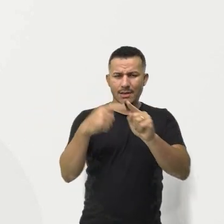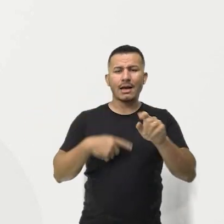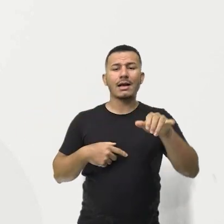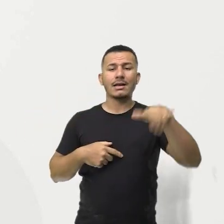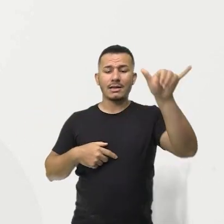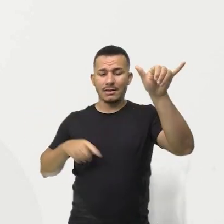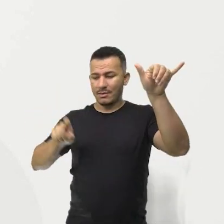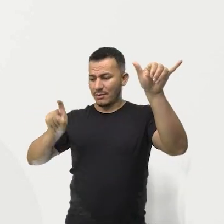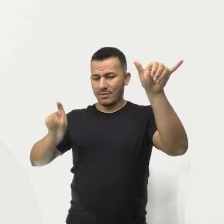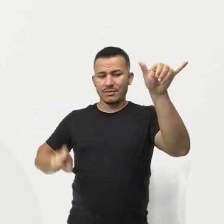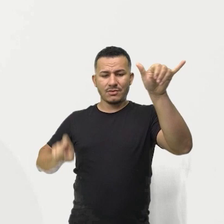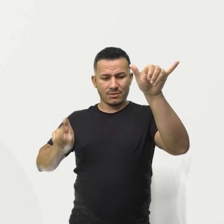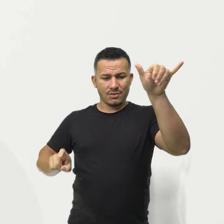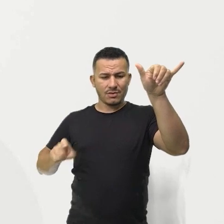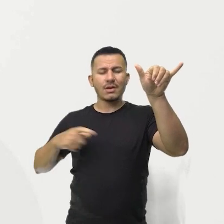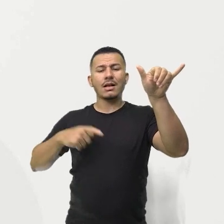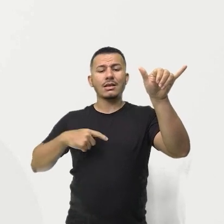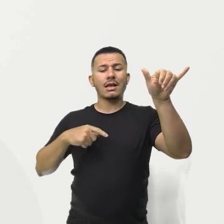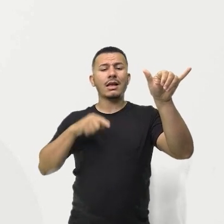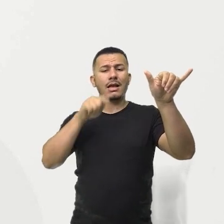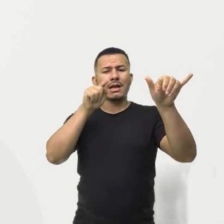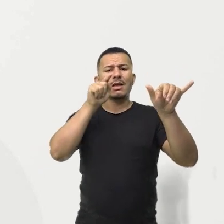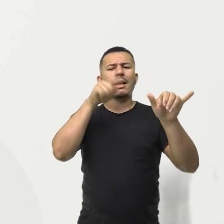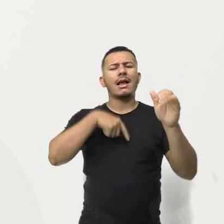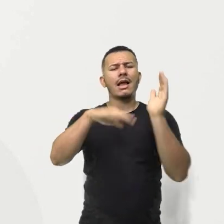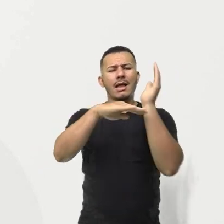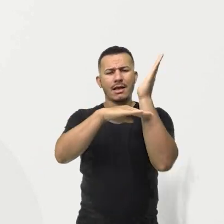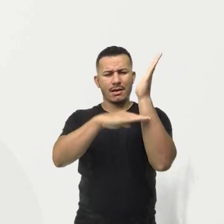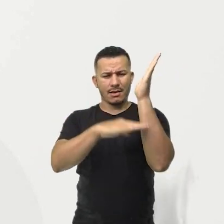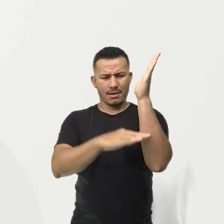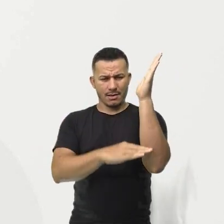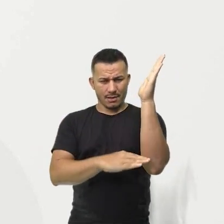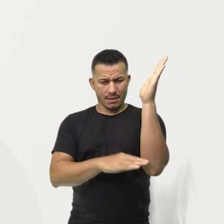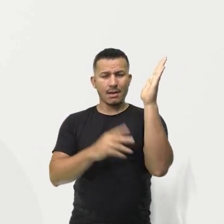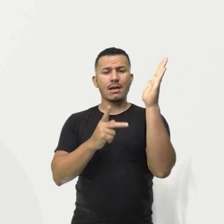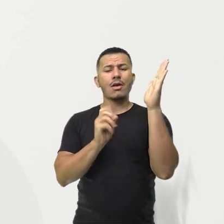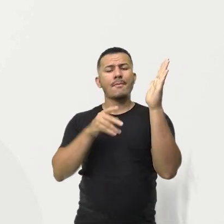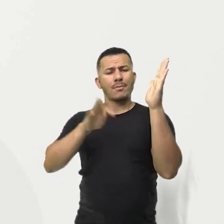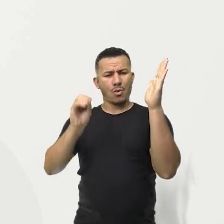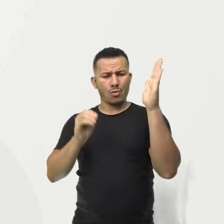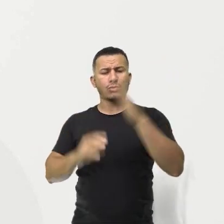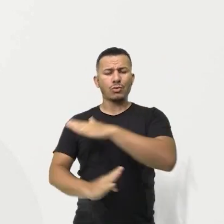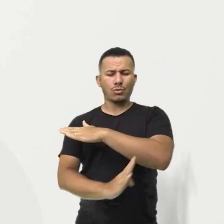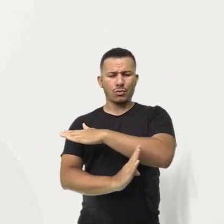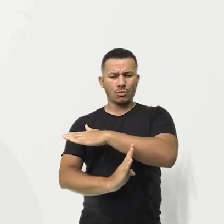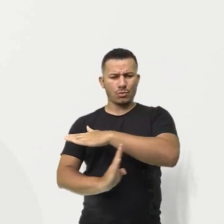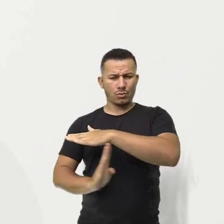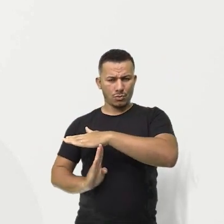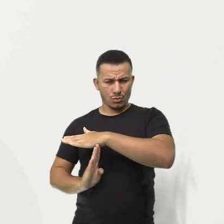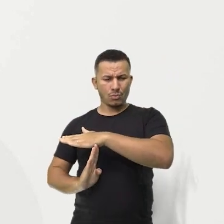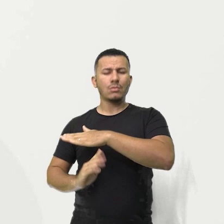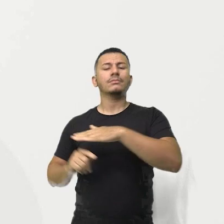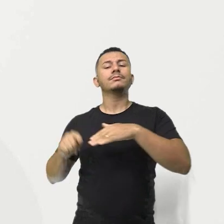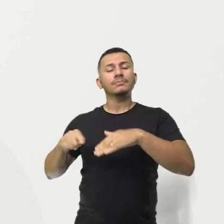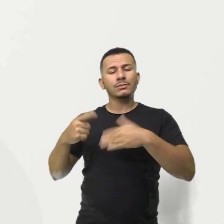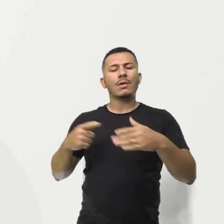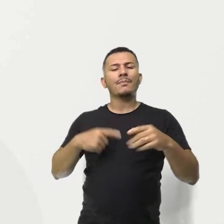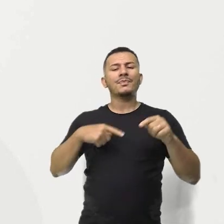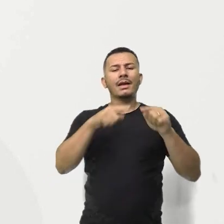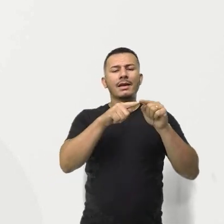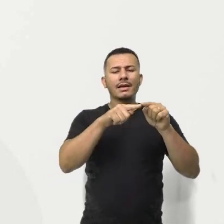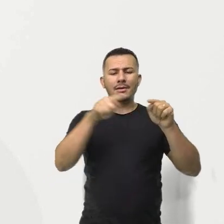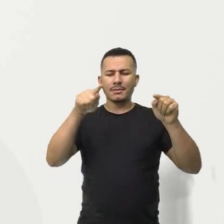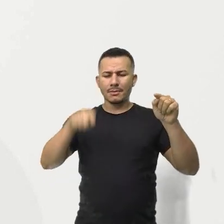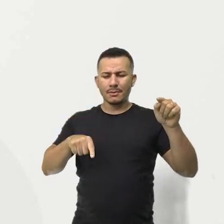x e no y, né, esses pontos, no encontro das perpendiculares ao eixo x e y, por esses